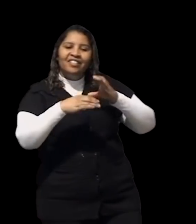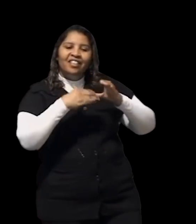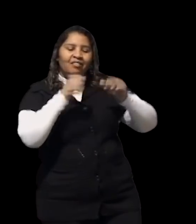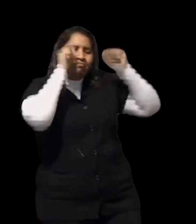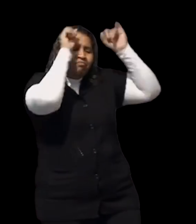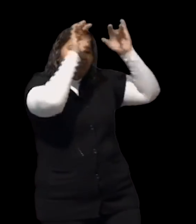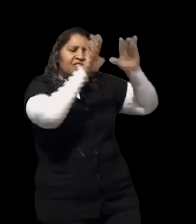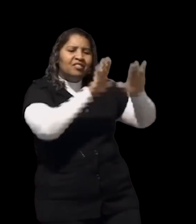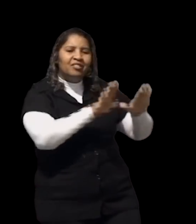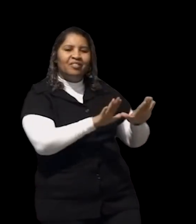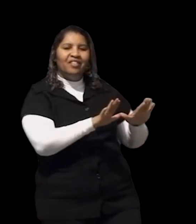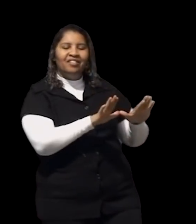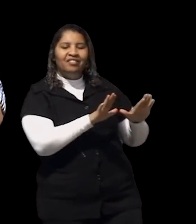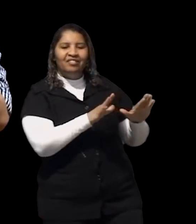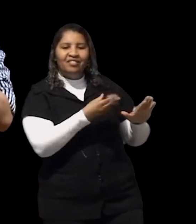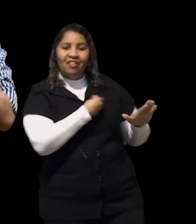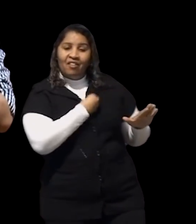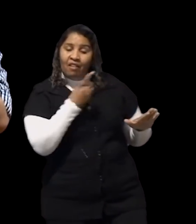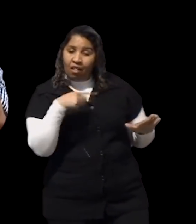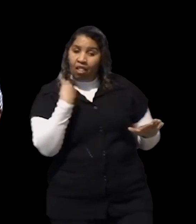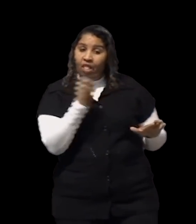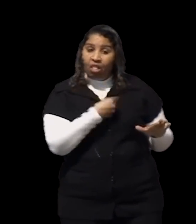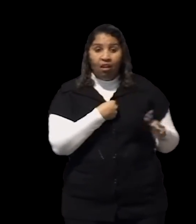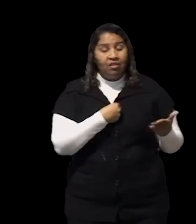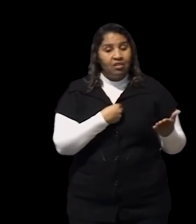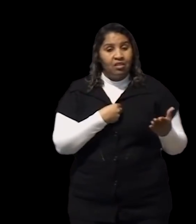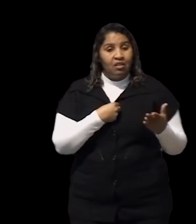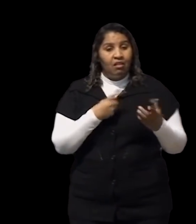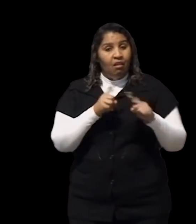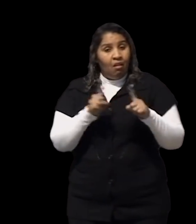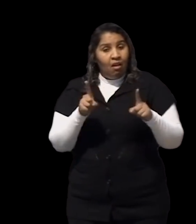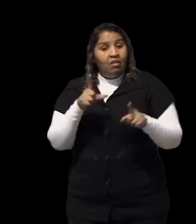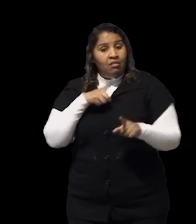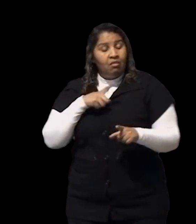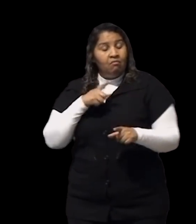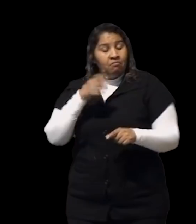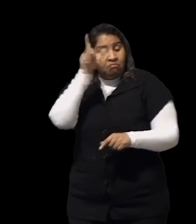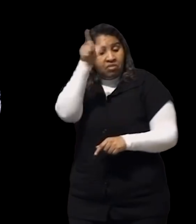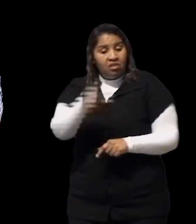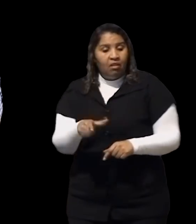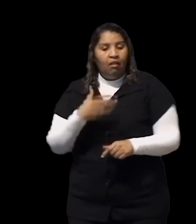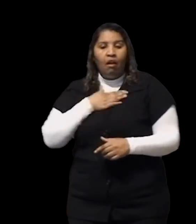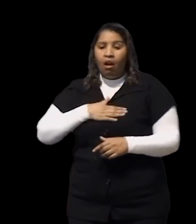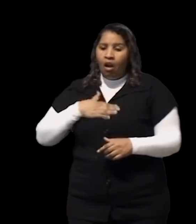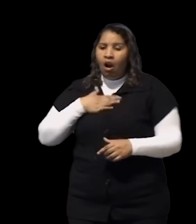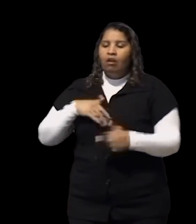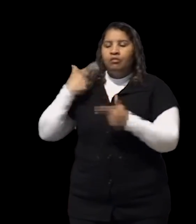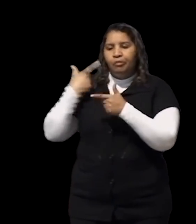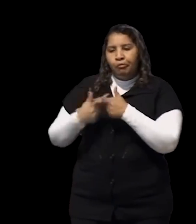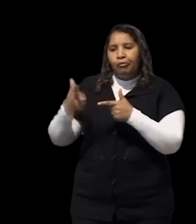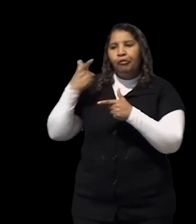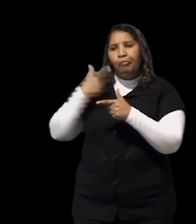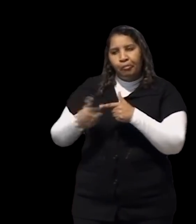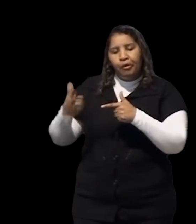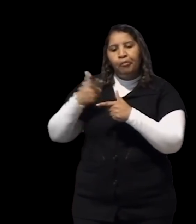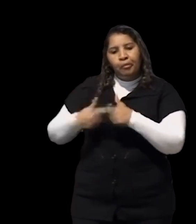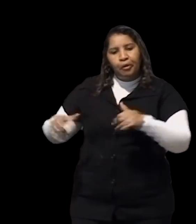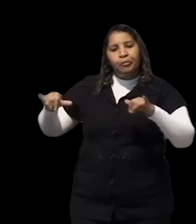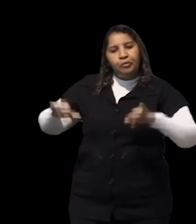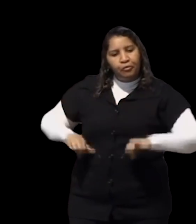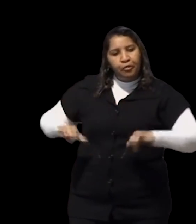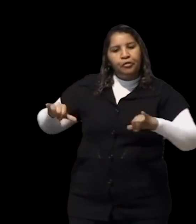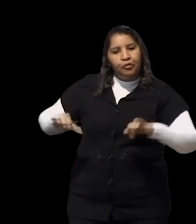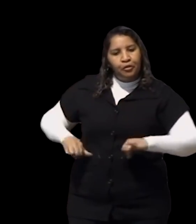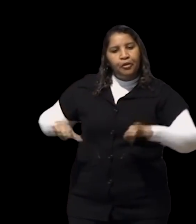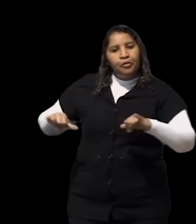liberdade que eu tenho para sair do deserto mas tem gente que gosta do deserto tem gente que a promessa tá ali do lado a